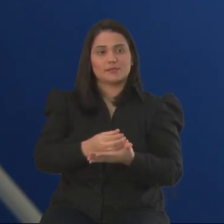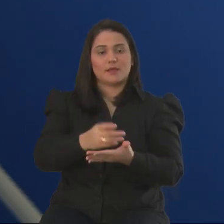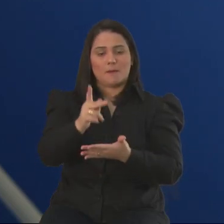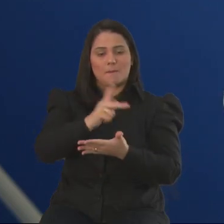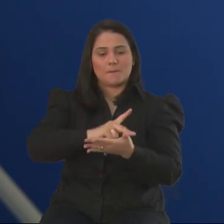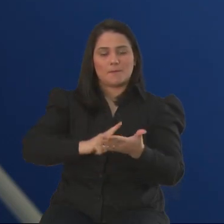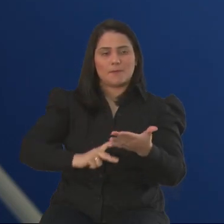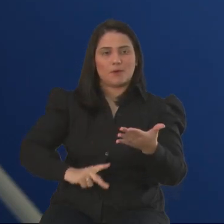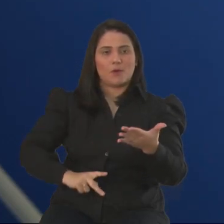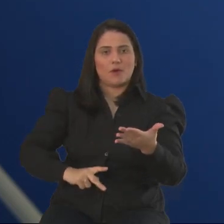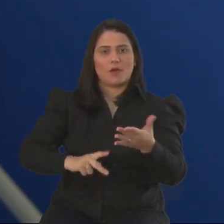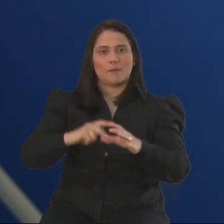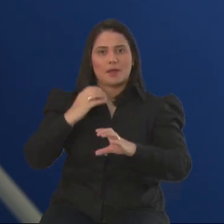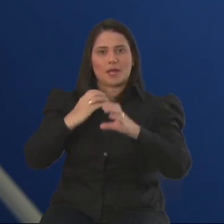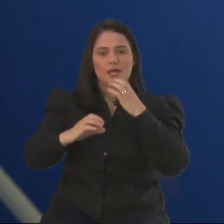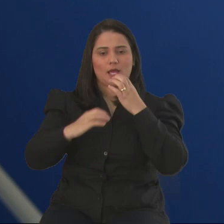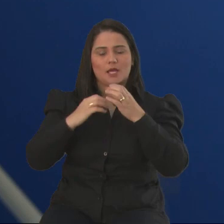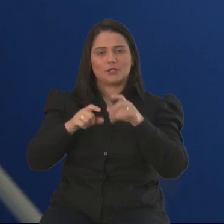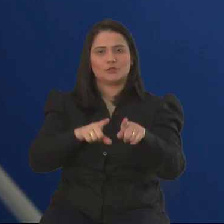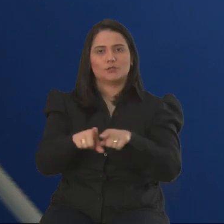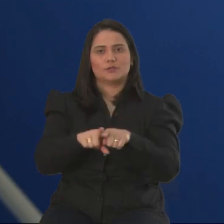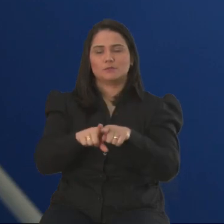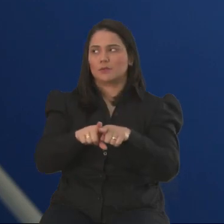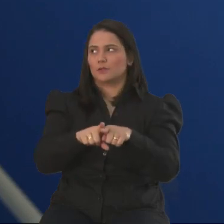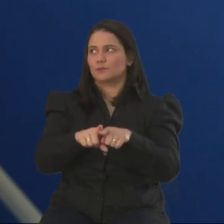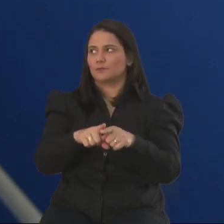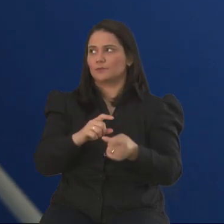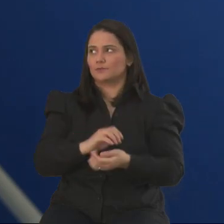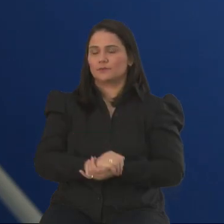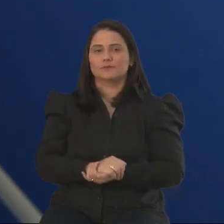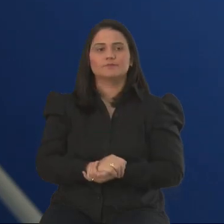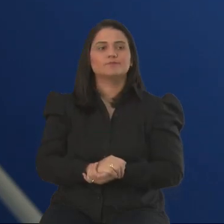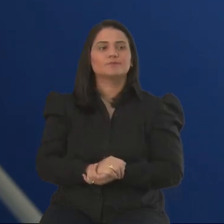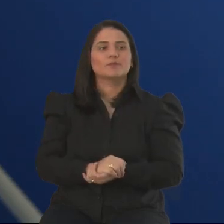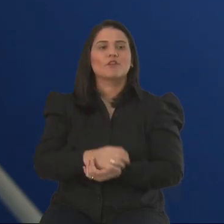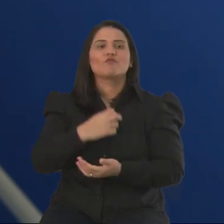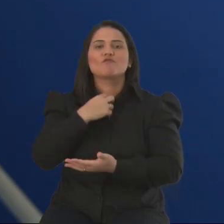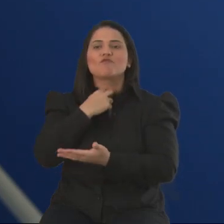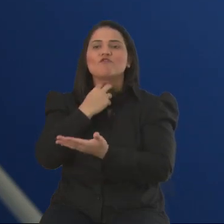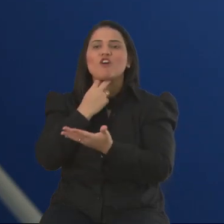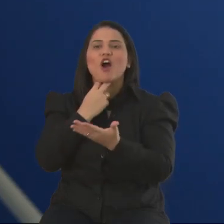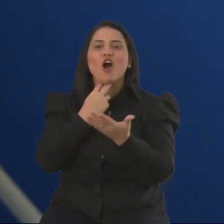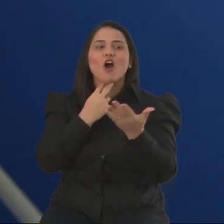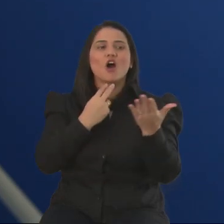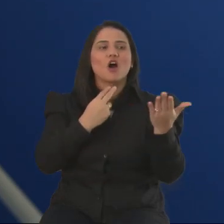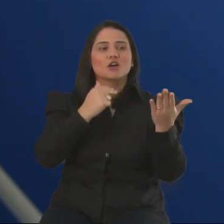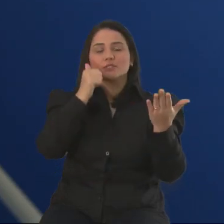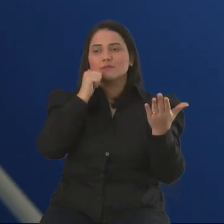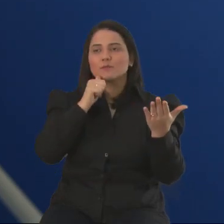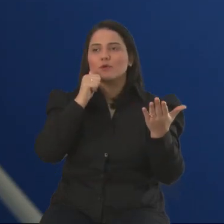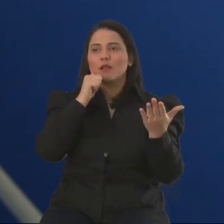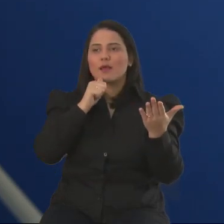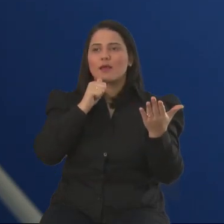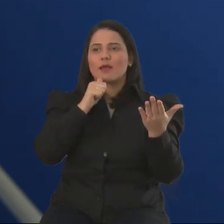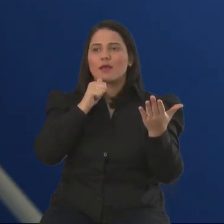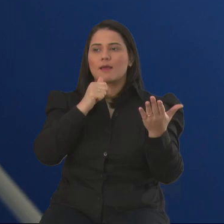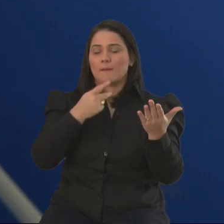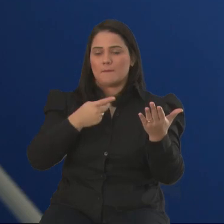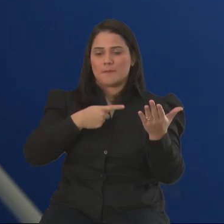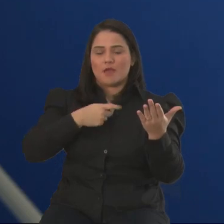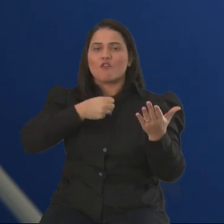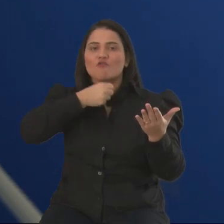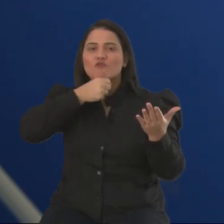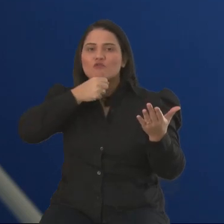Irmãos. Ao poema. Vozes mulheres. A voz de minha bisavó